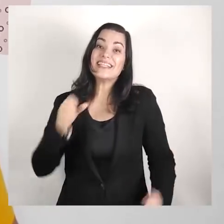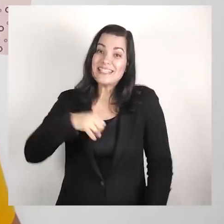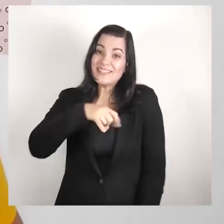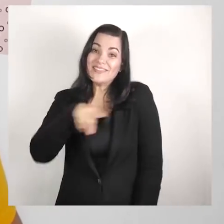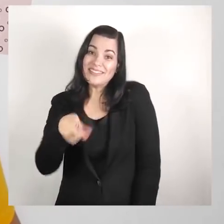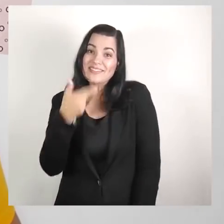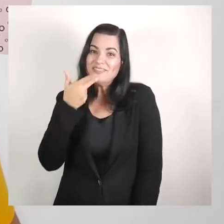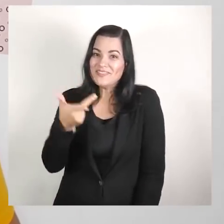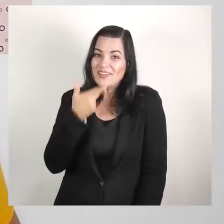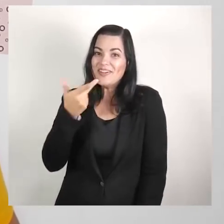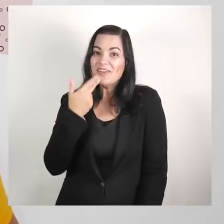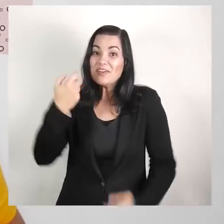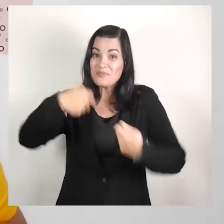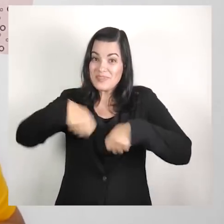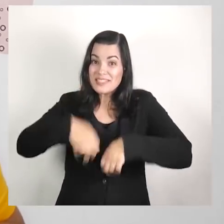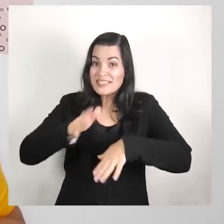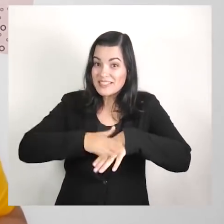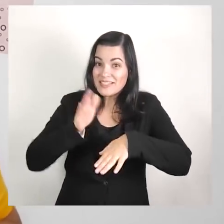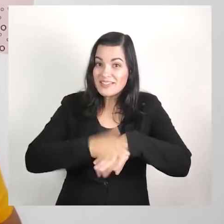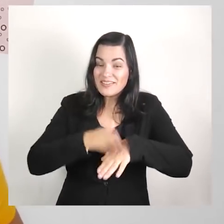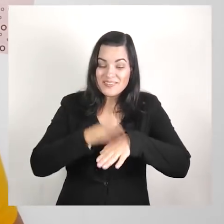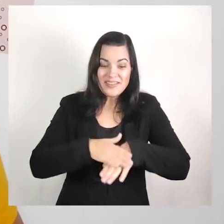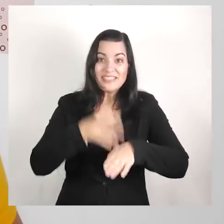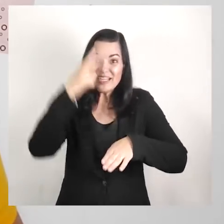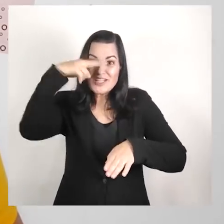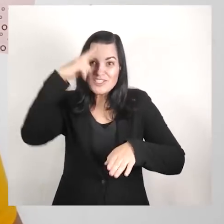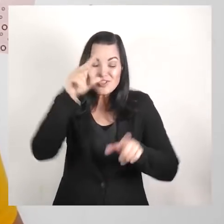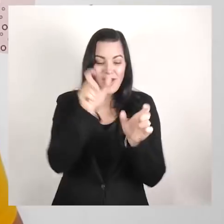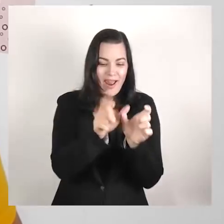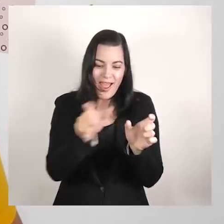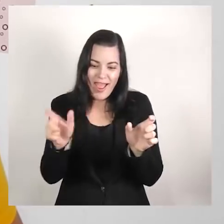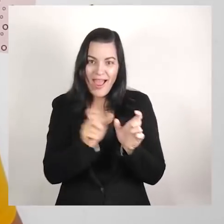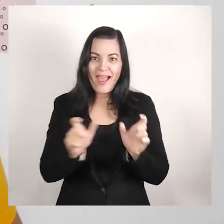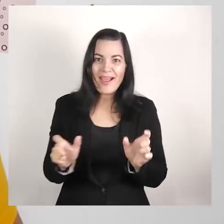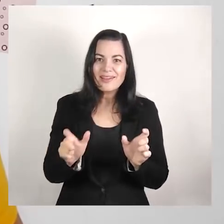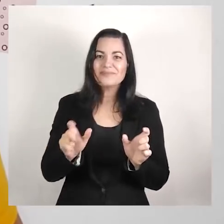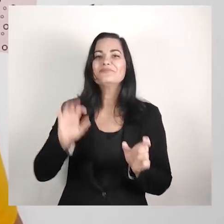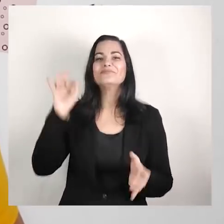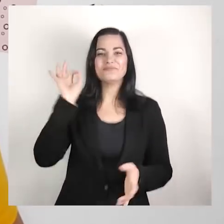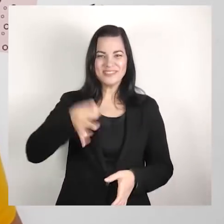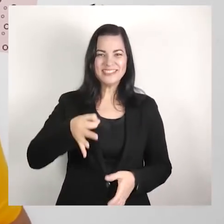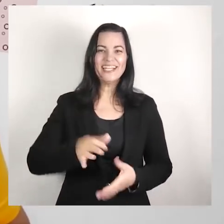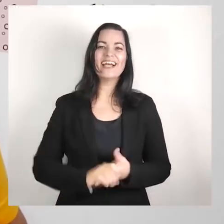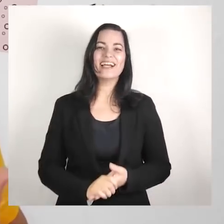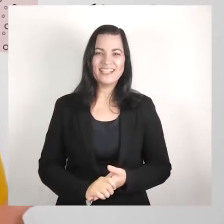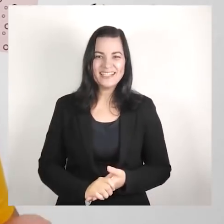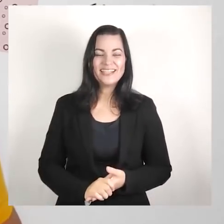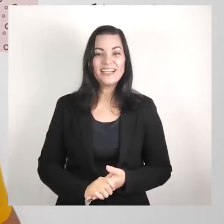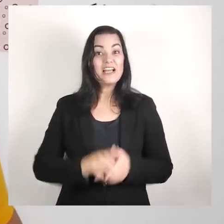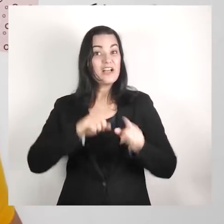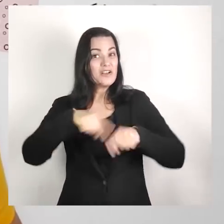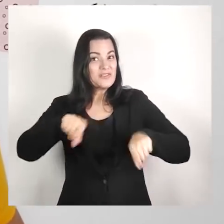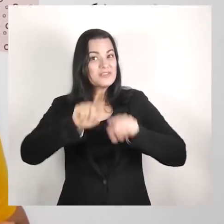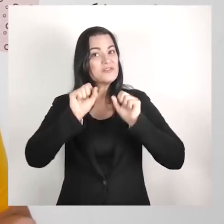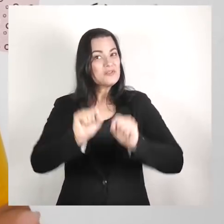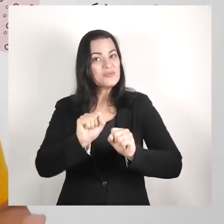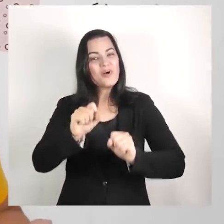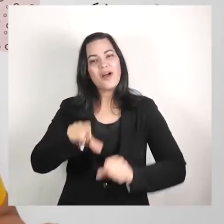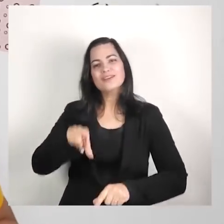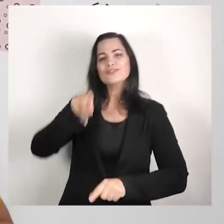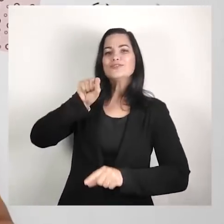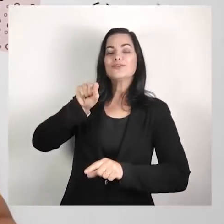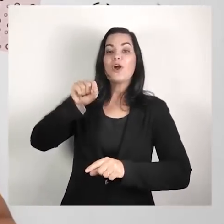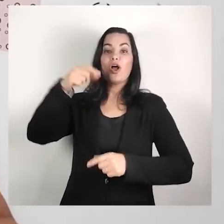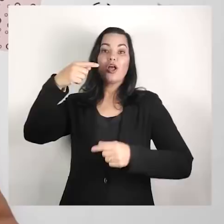Acertou quem falou que vocês terão que produzir um HQ. Então você pode escolher produzir